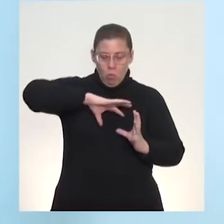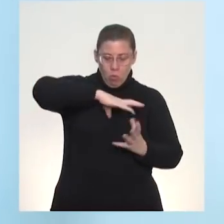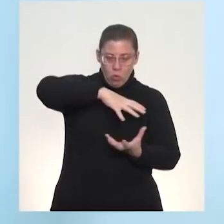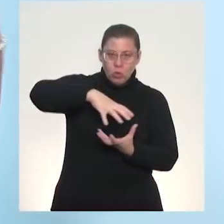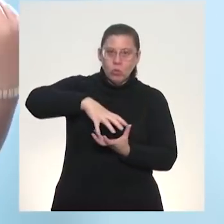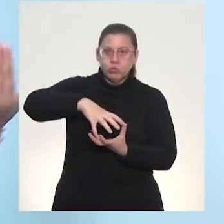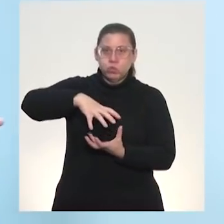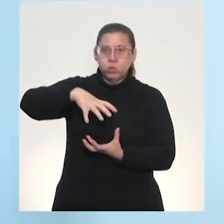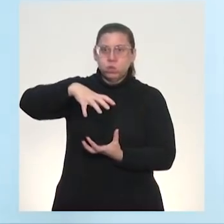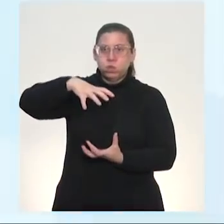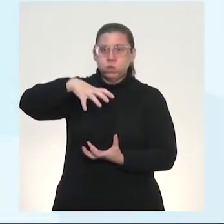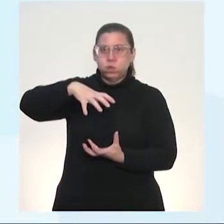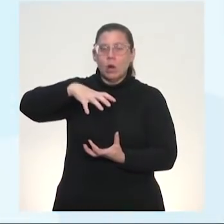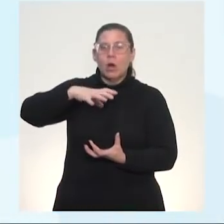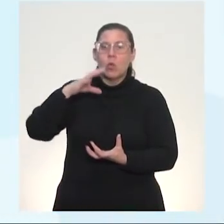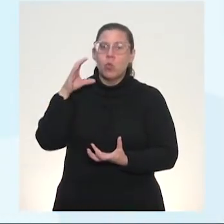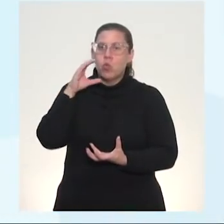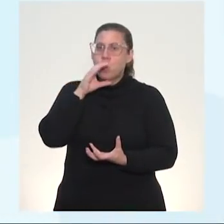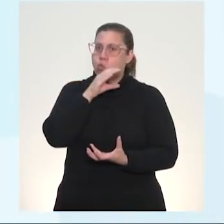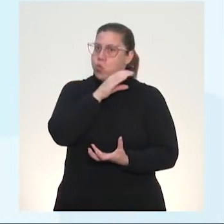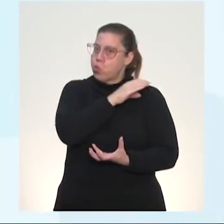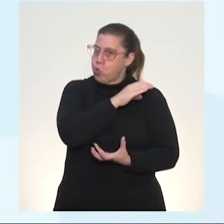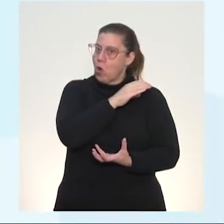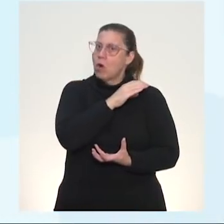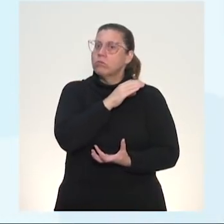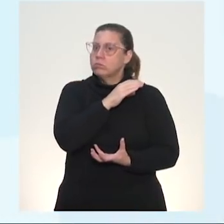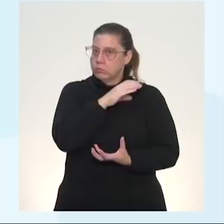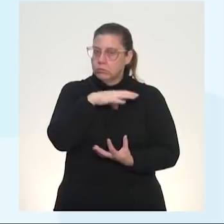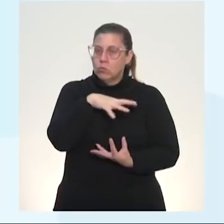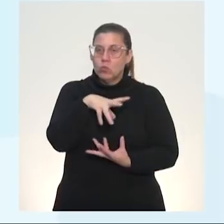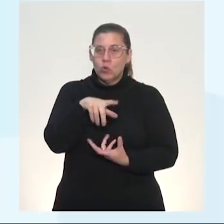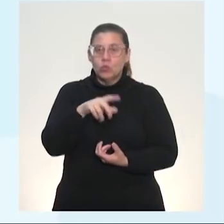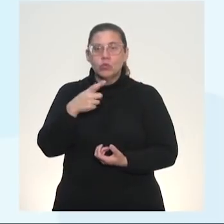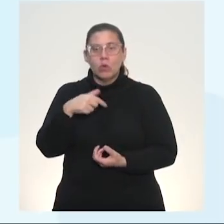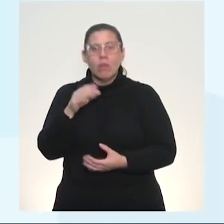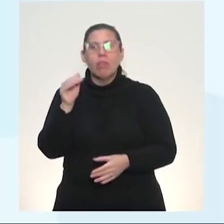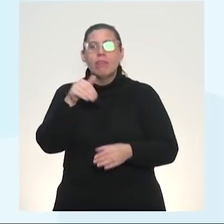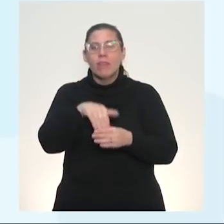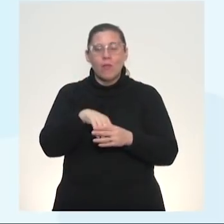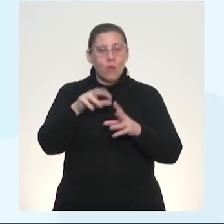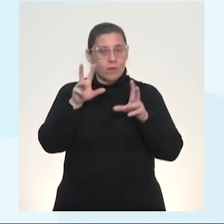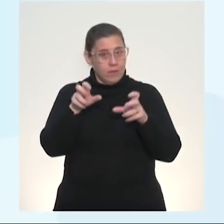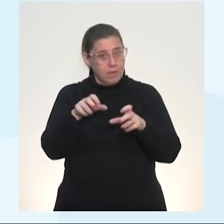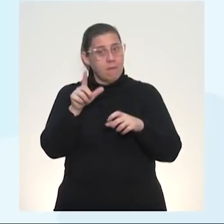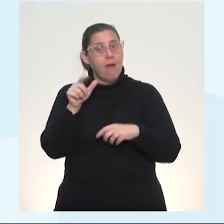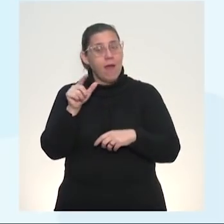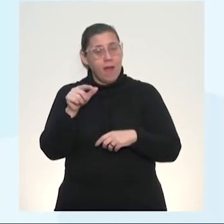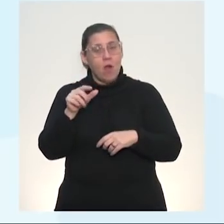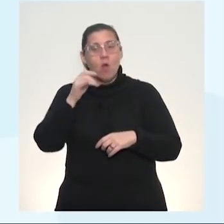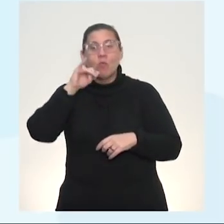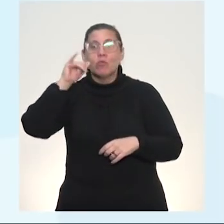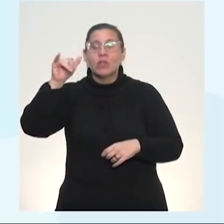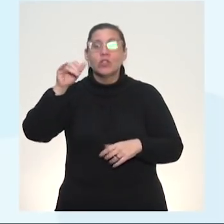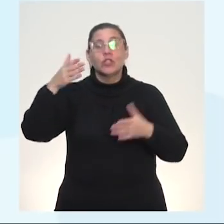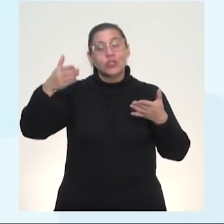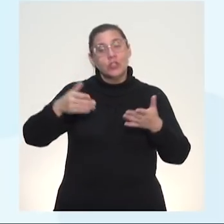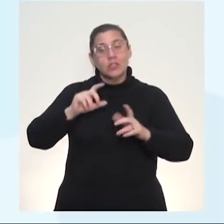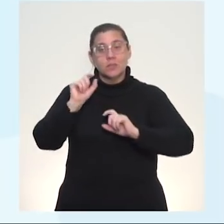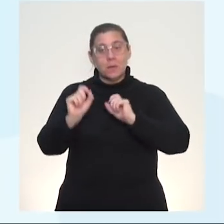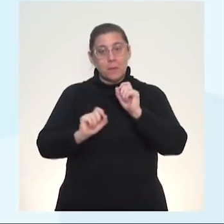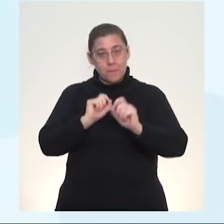global, né, que a gente viu que aumenta a temperatura da Terra. Então, a gente está dentro da temática energia. E hoje a gente vai falar